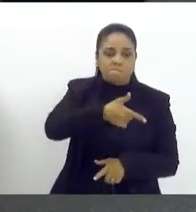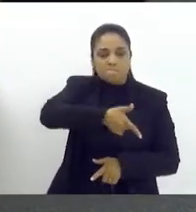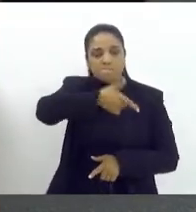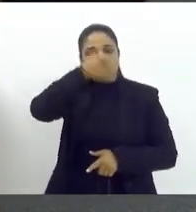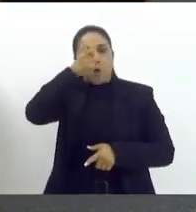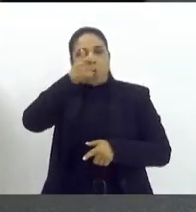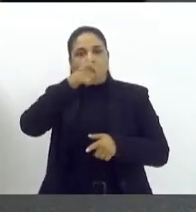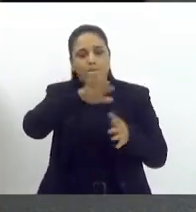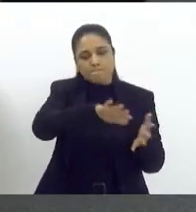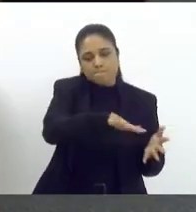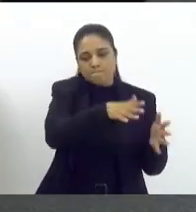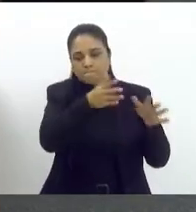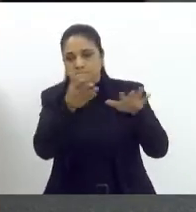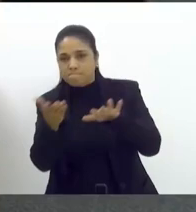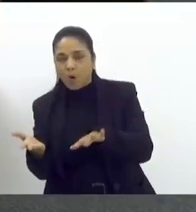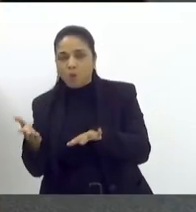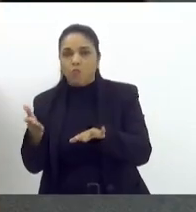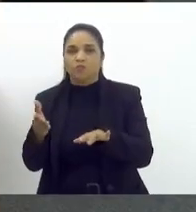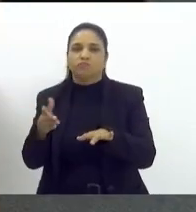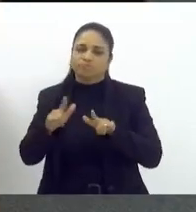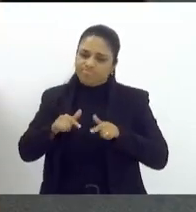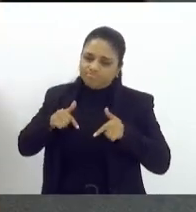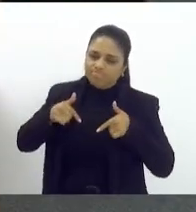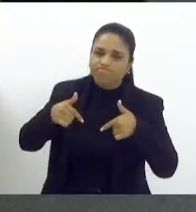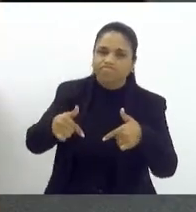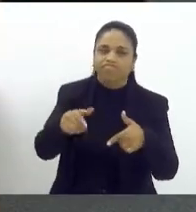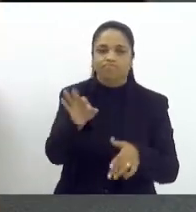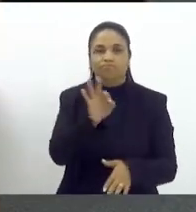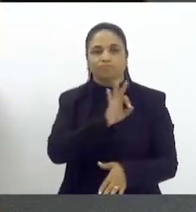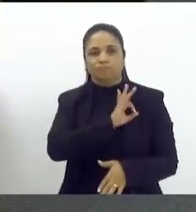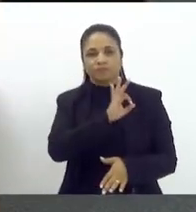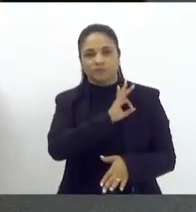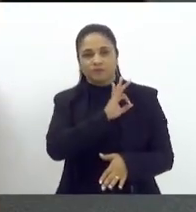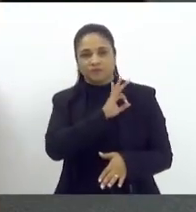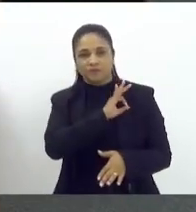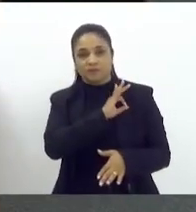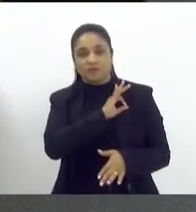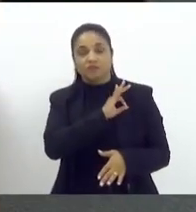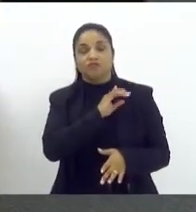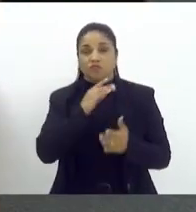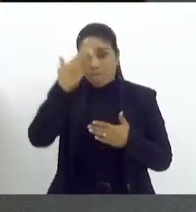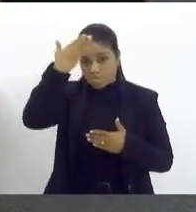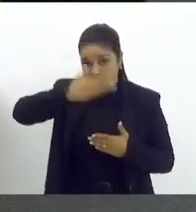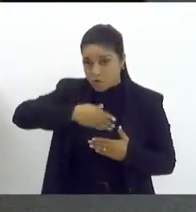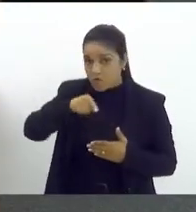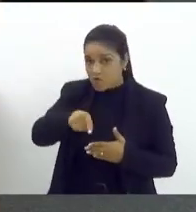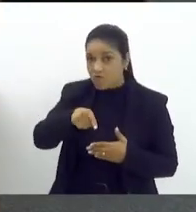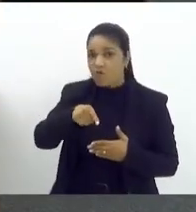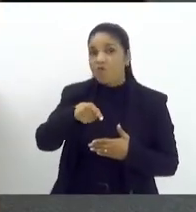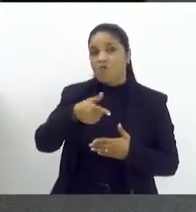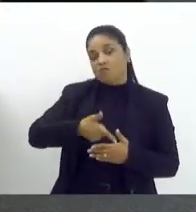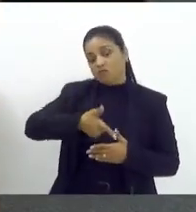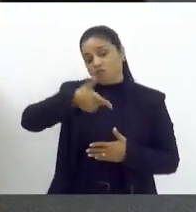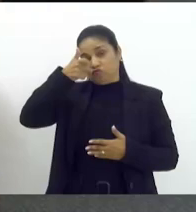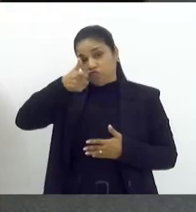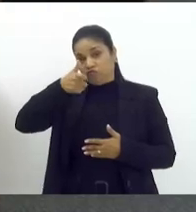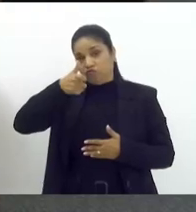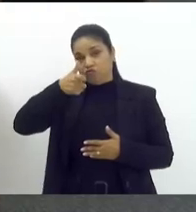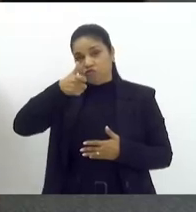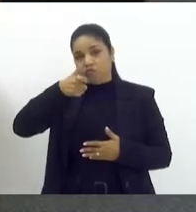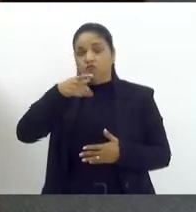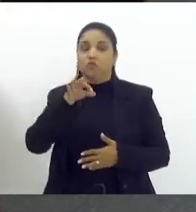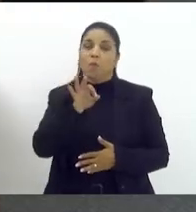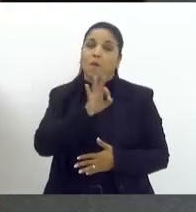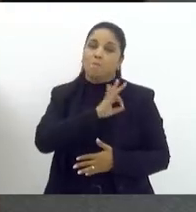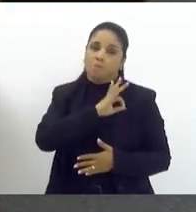um tiro diante de uma ação policial já foi provado que foi um tiro partido inclusive deu